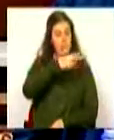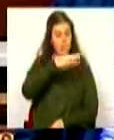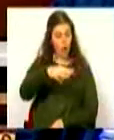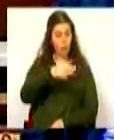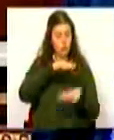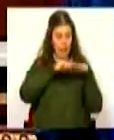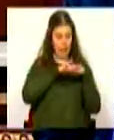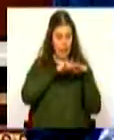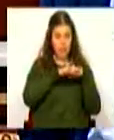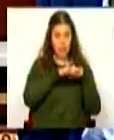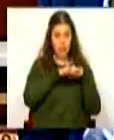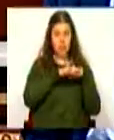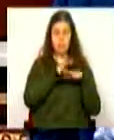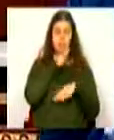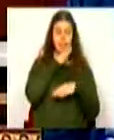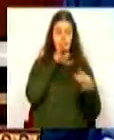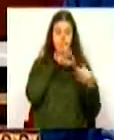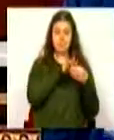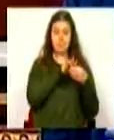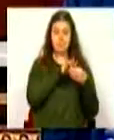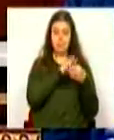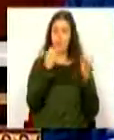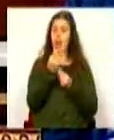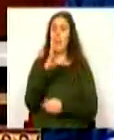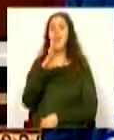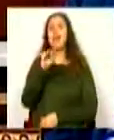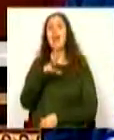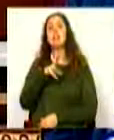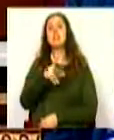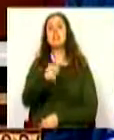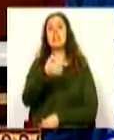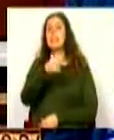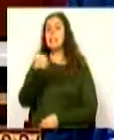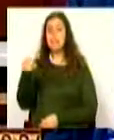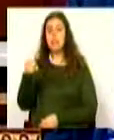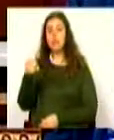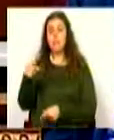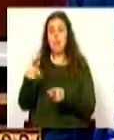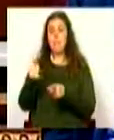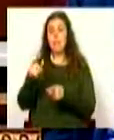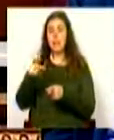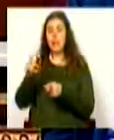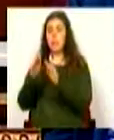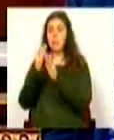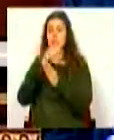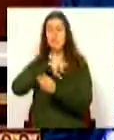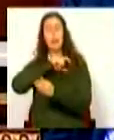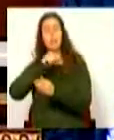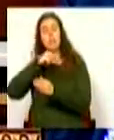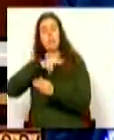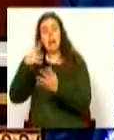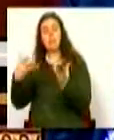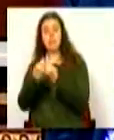12 mil quilómetros de rede ferroviária, em que 10.500 quilómetros é em bitola ibérica. Todo